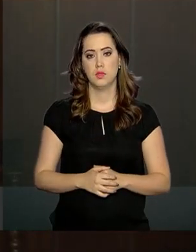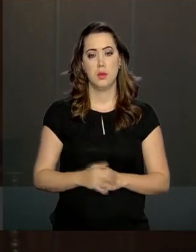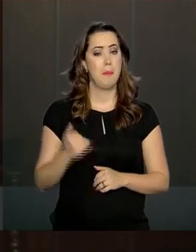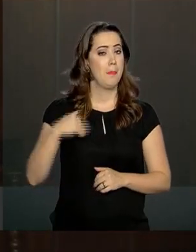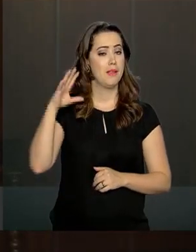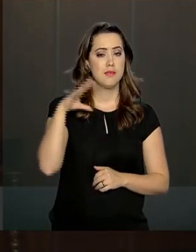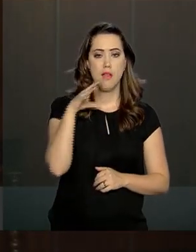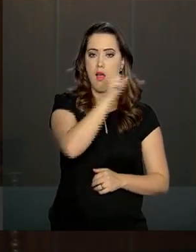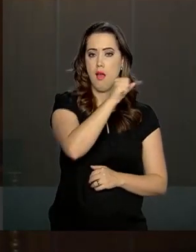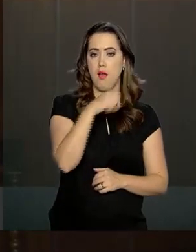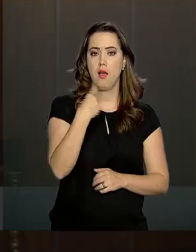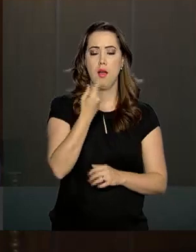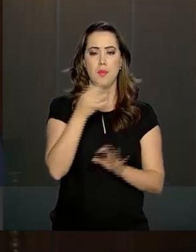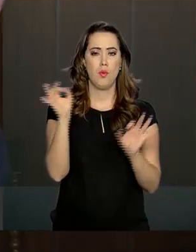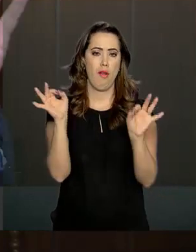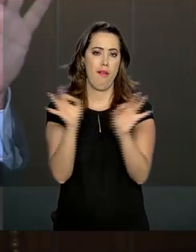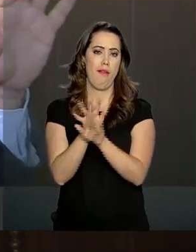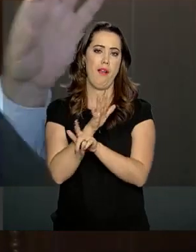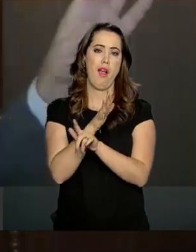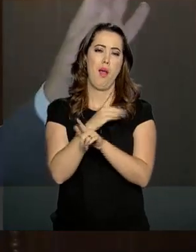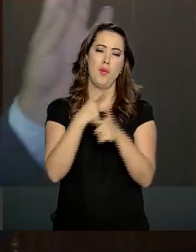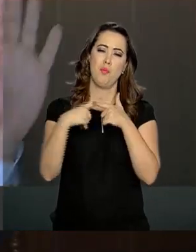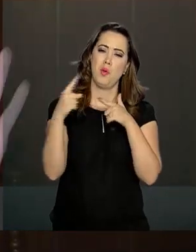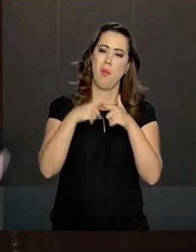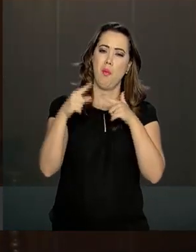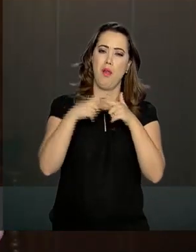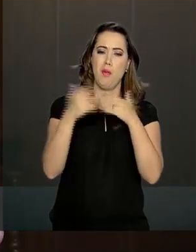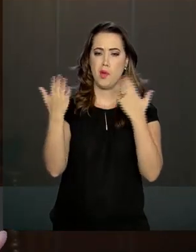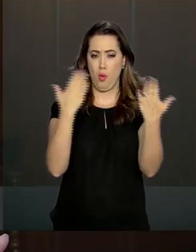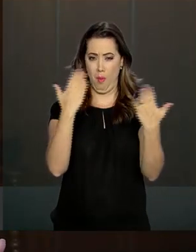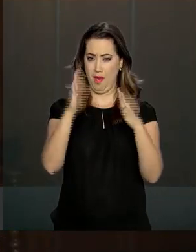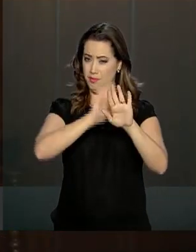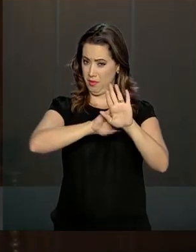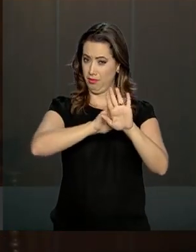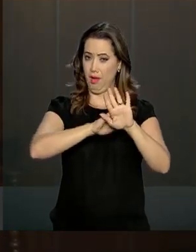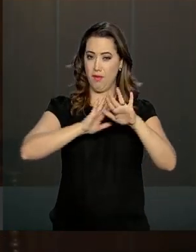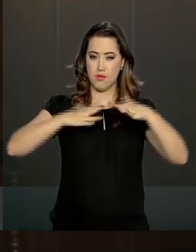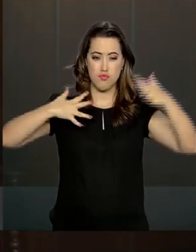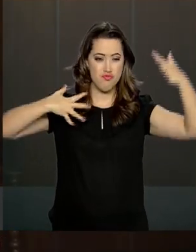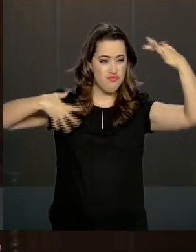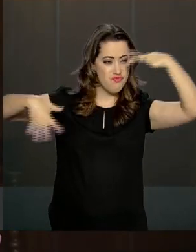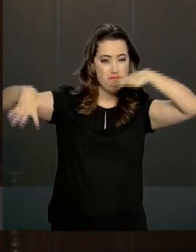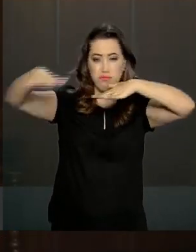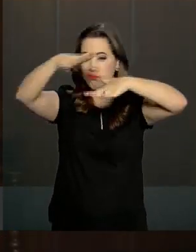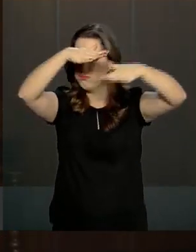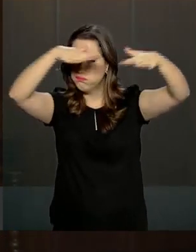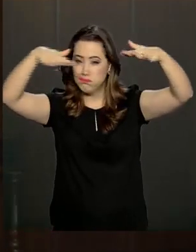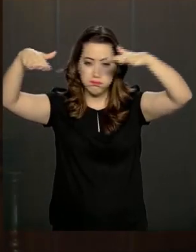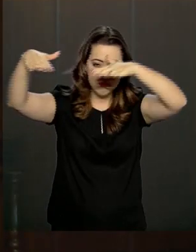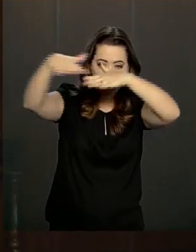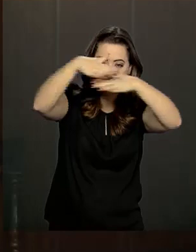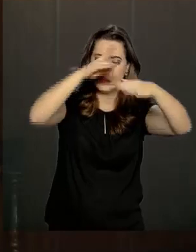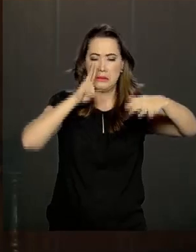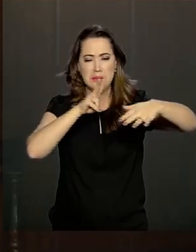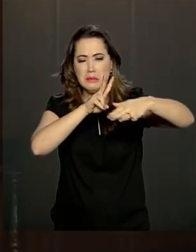mais rapidamente desaparecem as nuvens negras no horizonte fiscal brasileiro. Então, essa